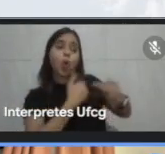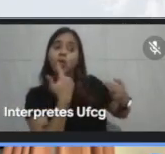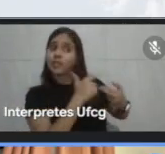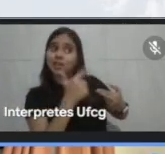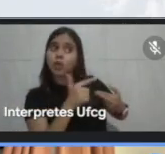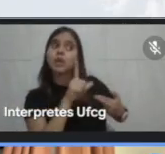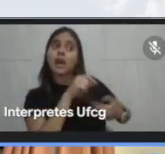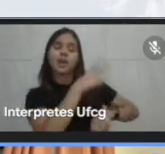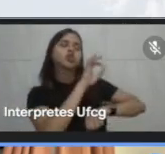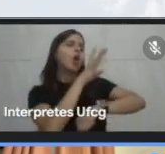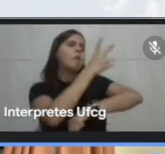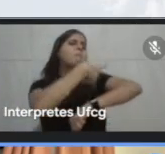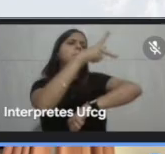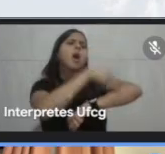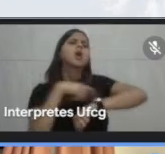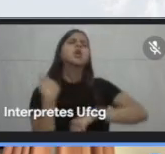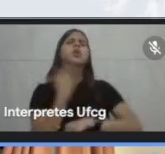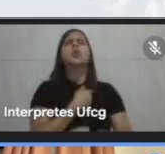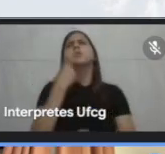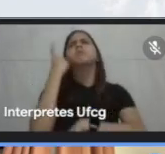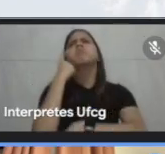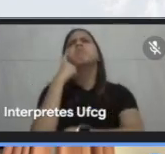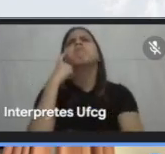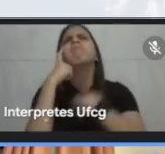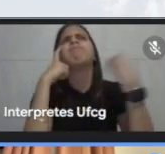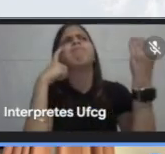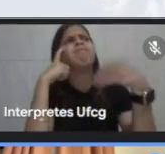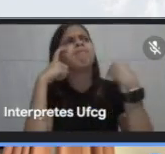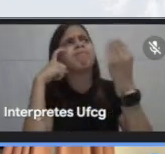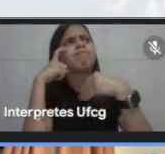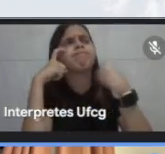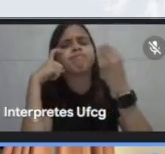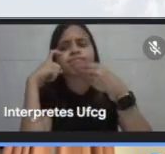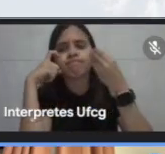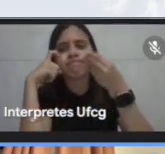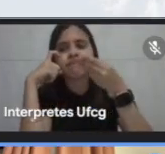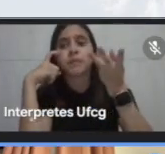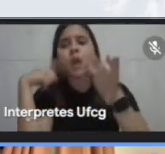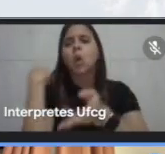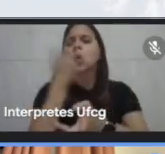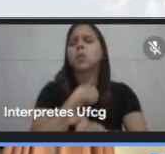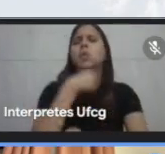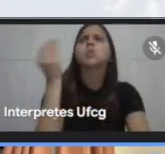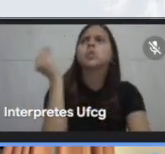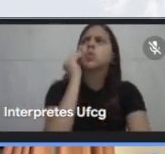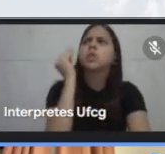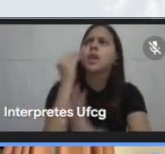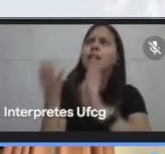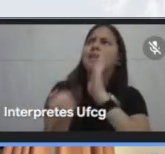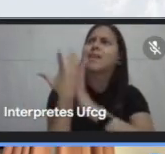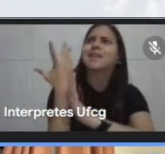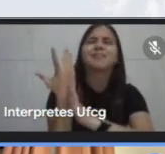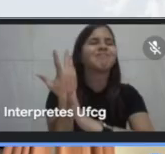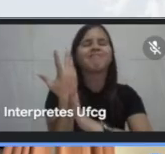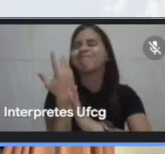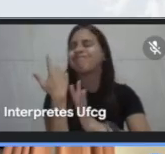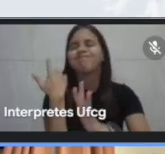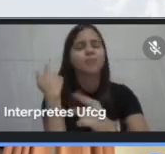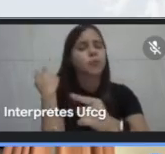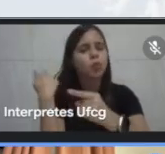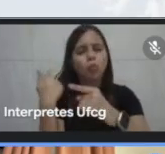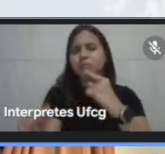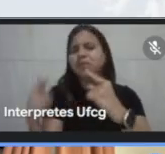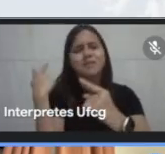Então, a gente pensou muito a respeito disso e quando fui tentar colocar o modelo na simulação, não funcionava,